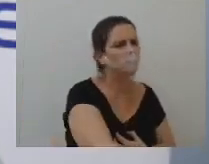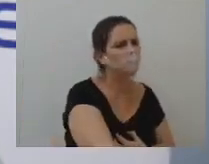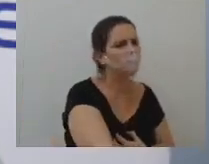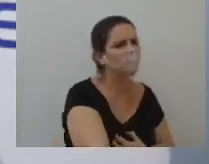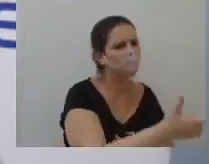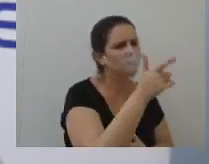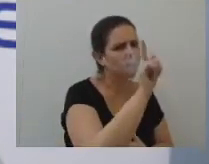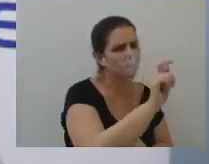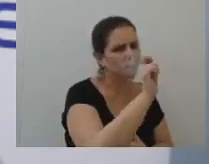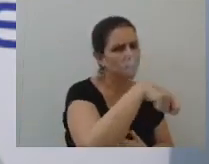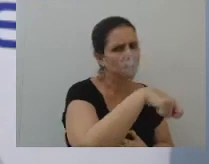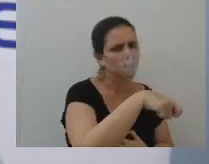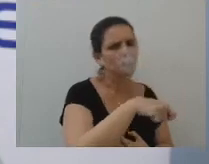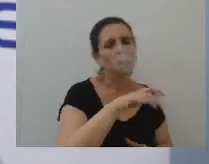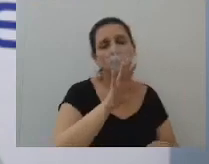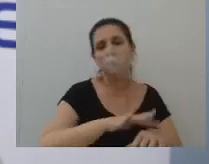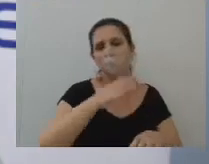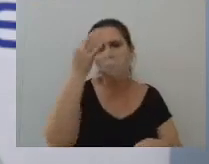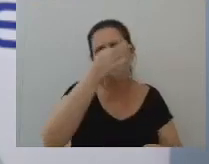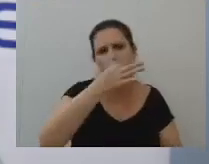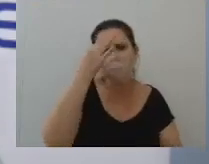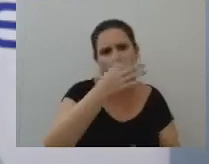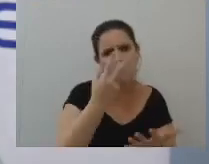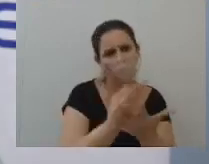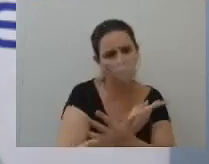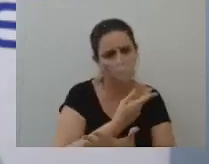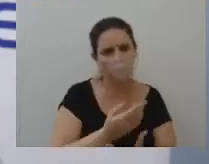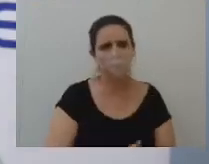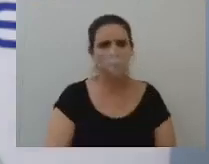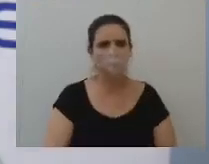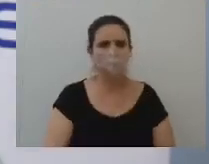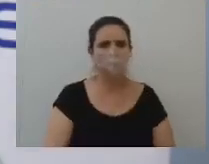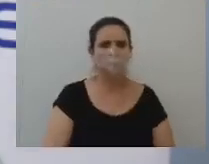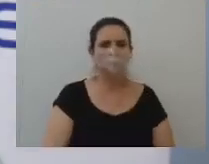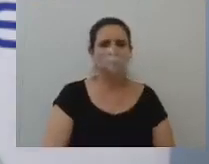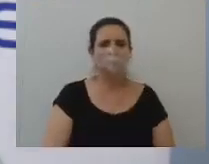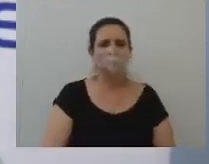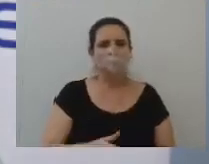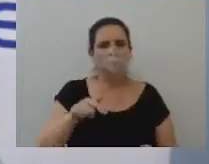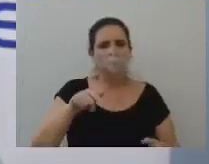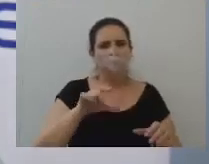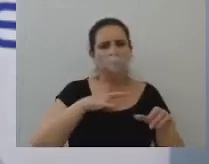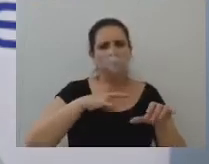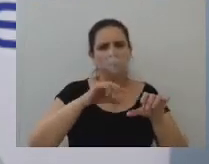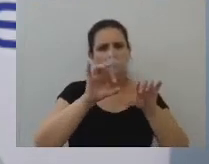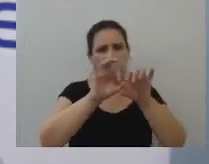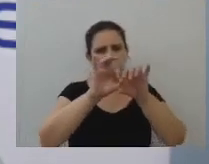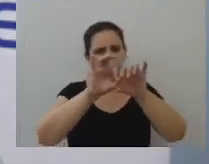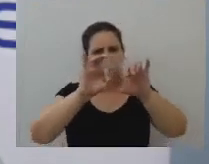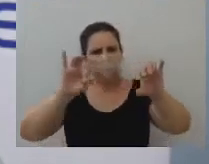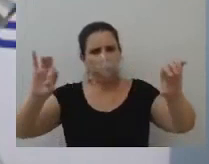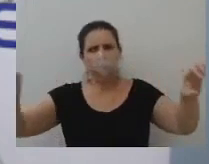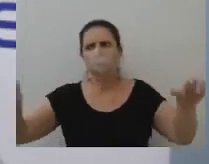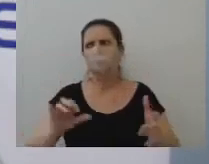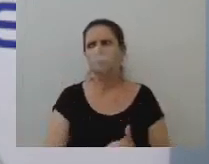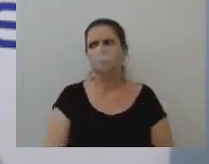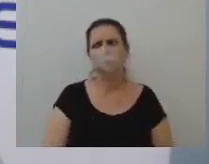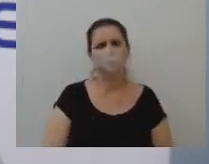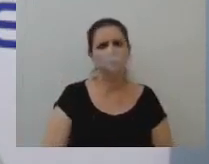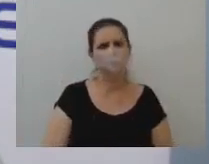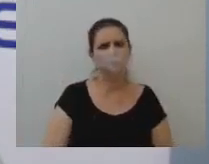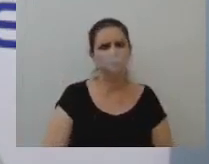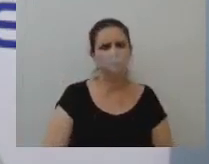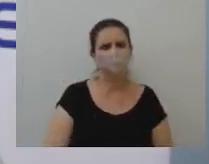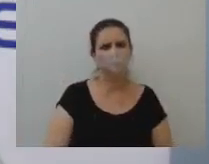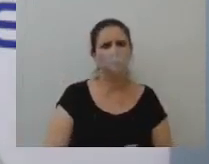Consegue escutar. E é a coisa mais linda do mundo quando isso acontece. Aqui eu tenho um tubo sonoro e eu